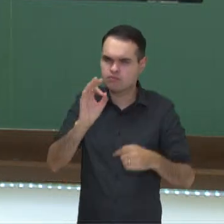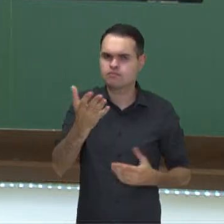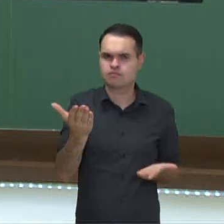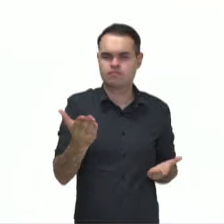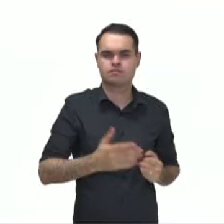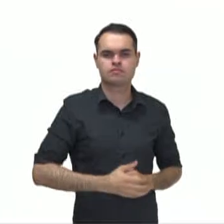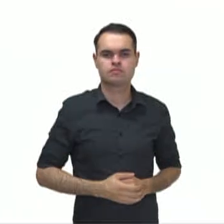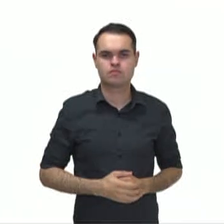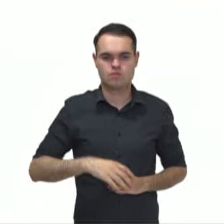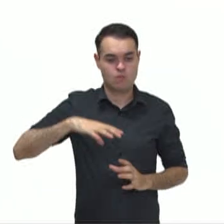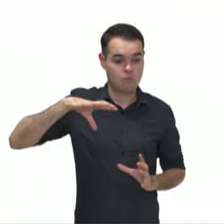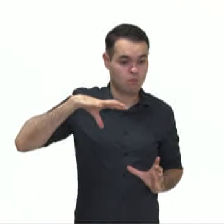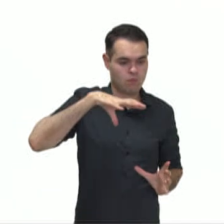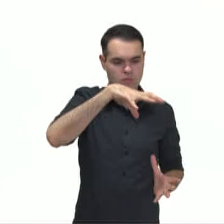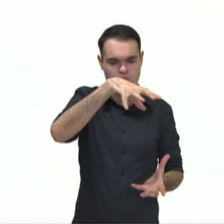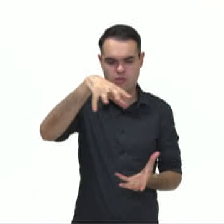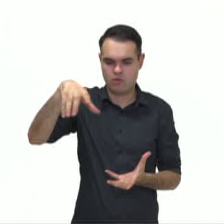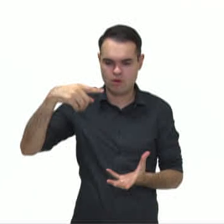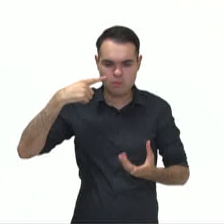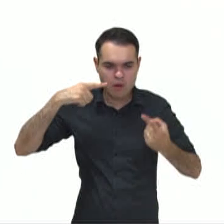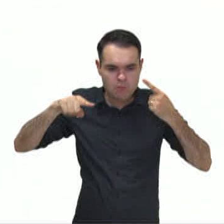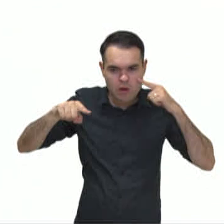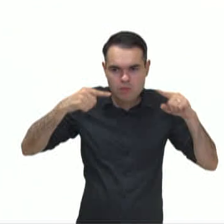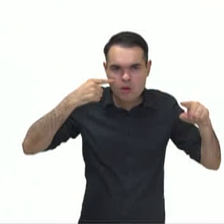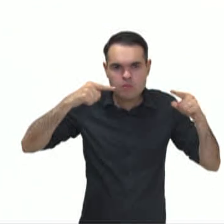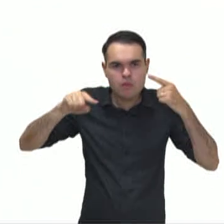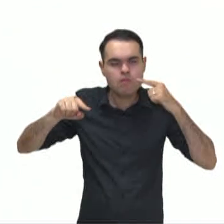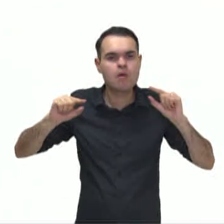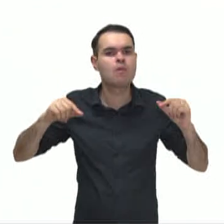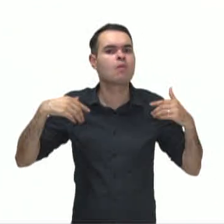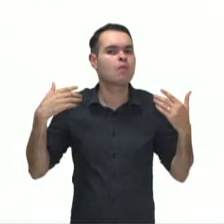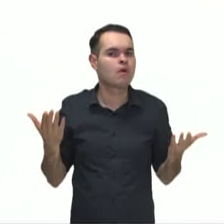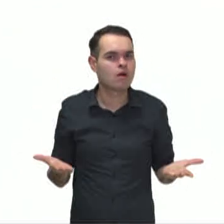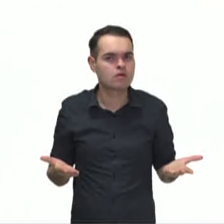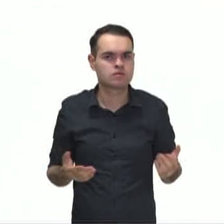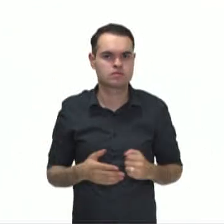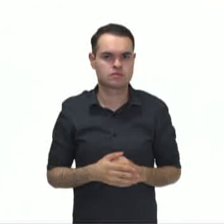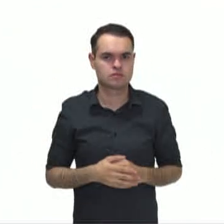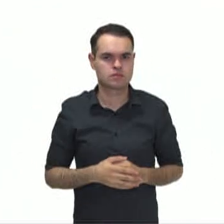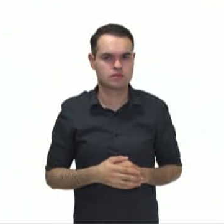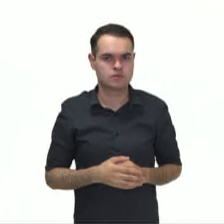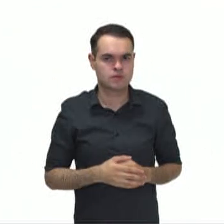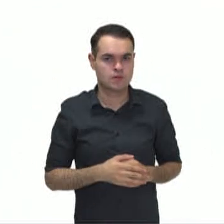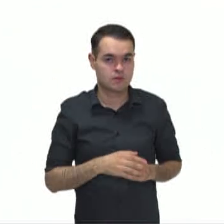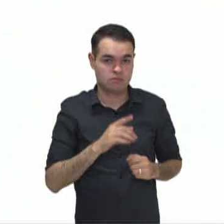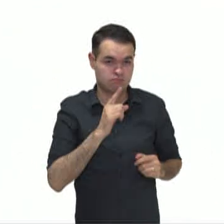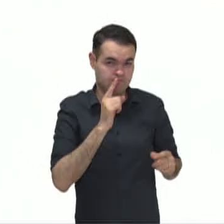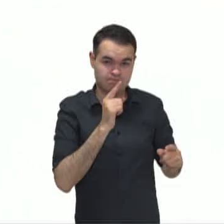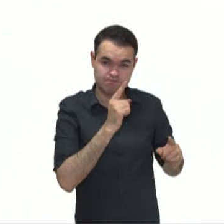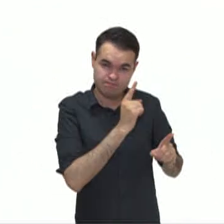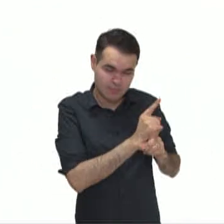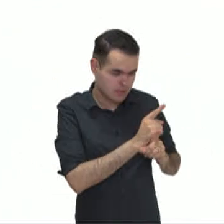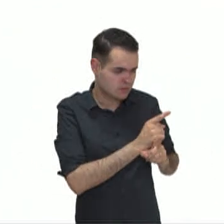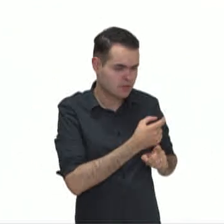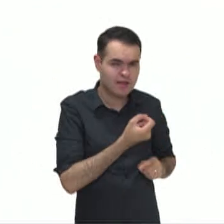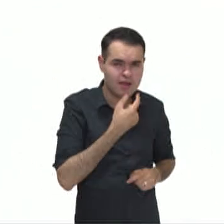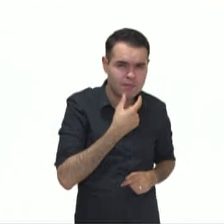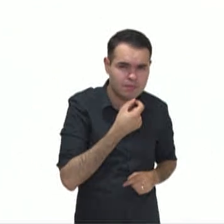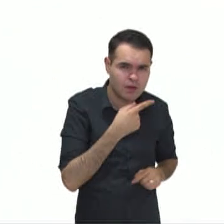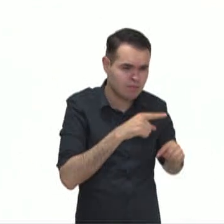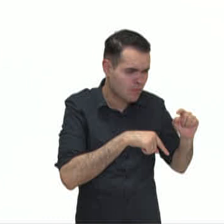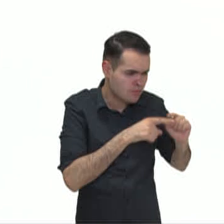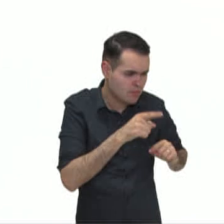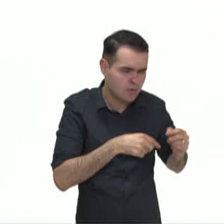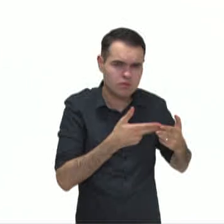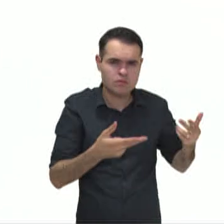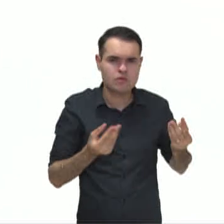nós vivemos em um mundo de descobertas como? Quais são as descobertas? O uso medicinal de um produto, o estudo de algum sistema do corpo